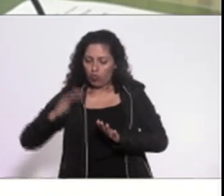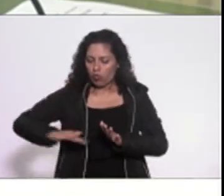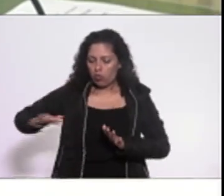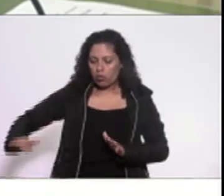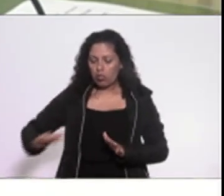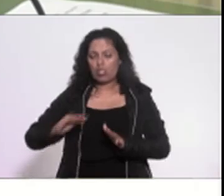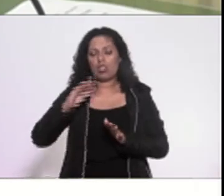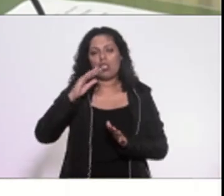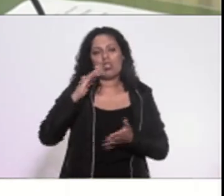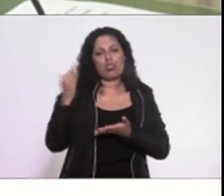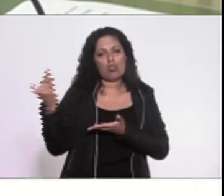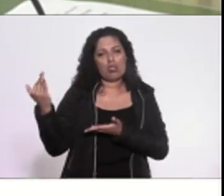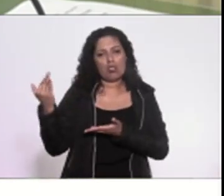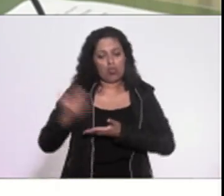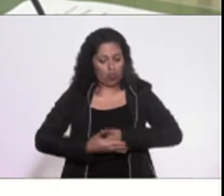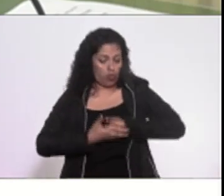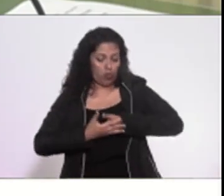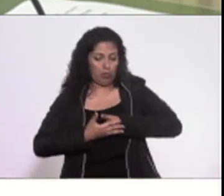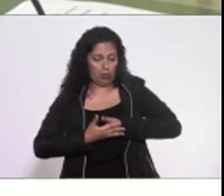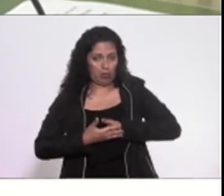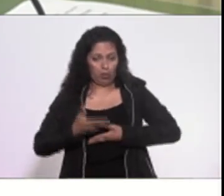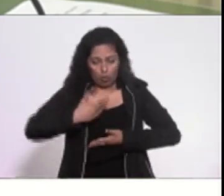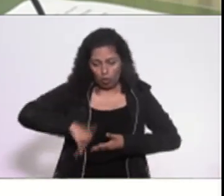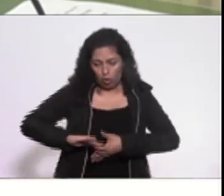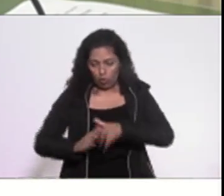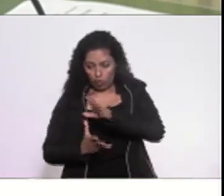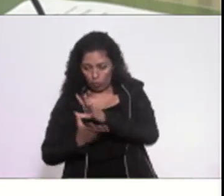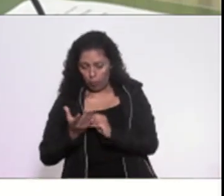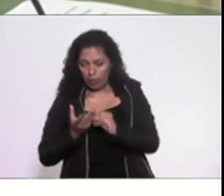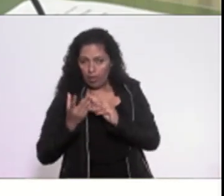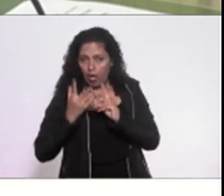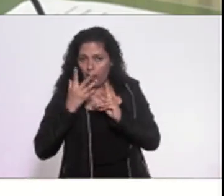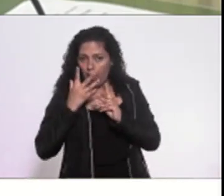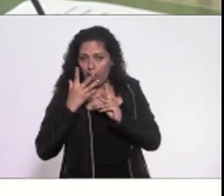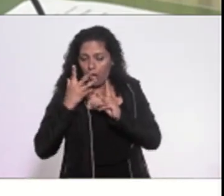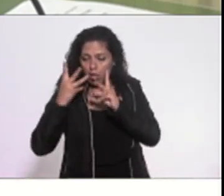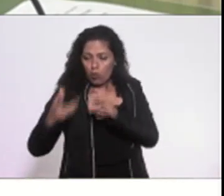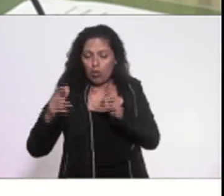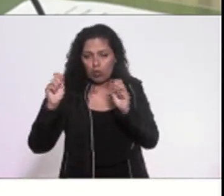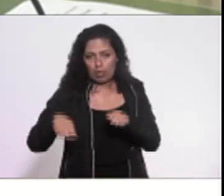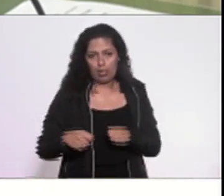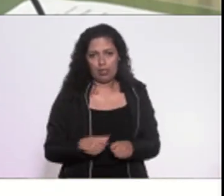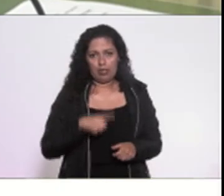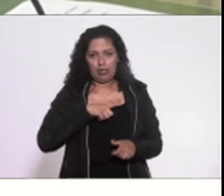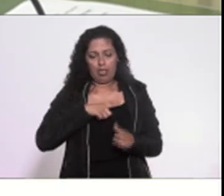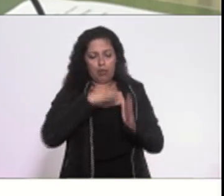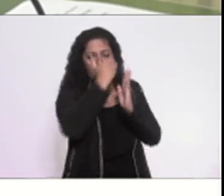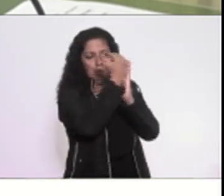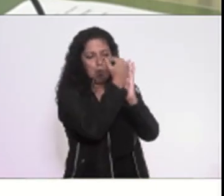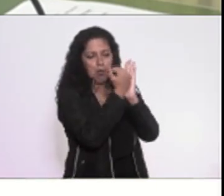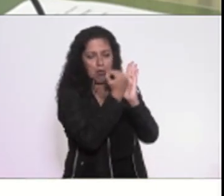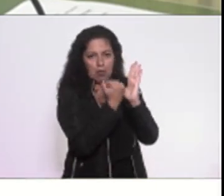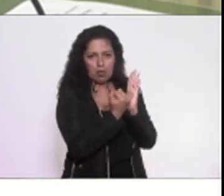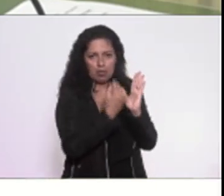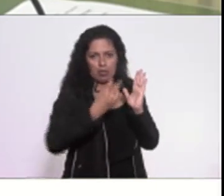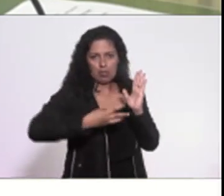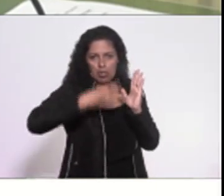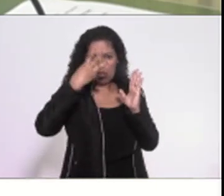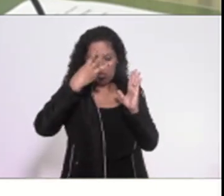propondo aqui dentro um mecanismo. O mecanismo, é óbvio, ele tem 3 cargos, DAS5